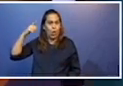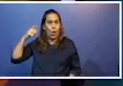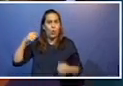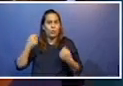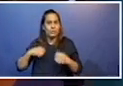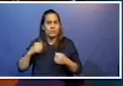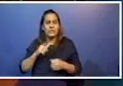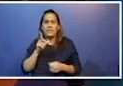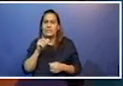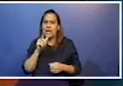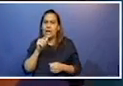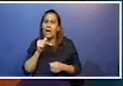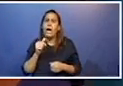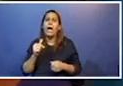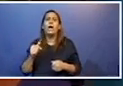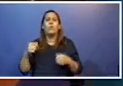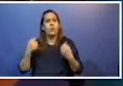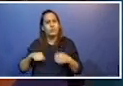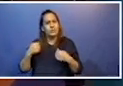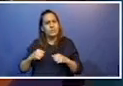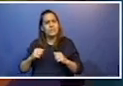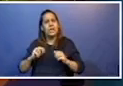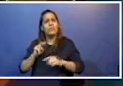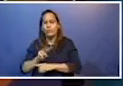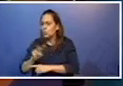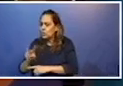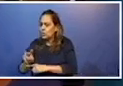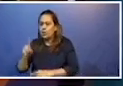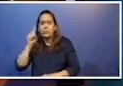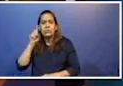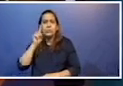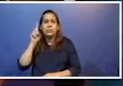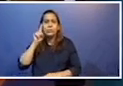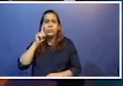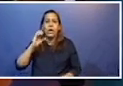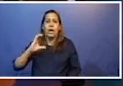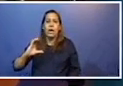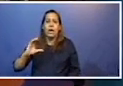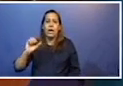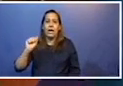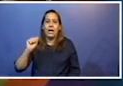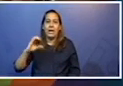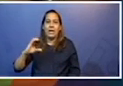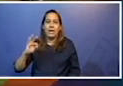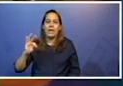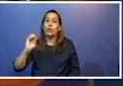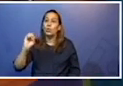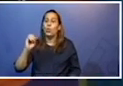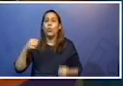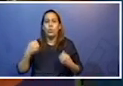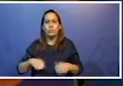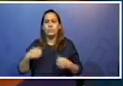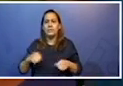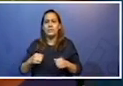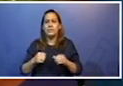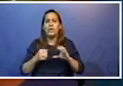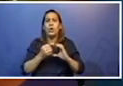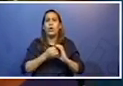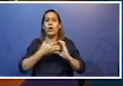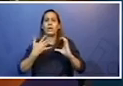de água, precisavam de cuidados diários. E o cacto precisa das mesmas coisas? Ou ele tem uma característica que é própria